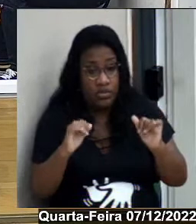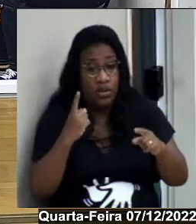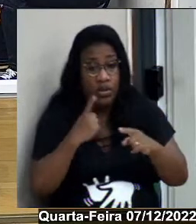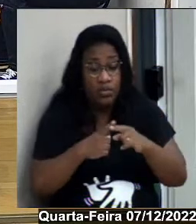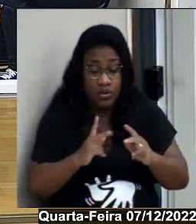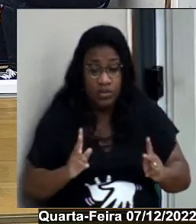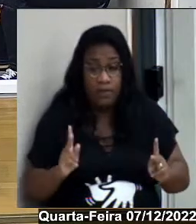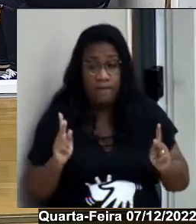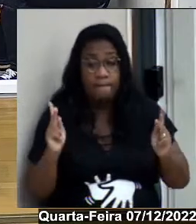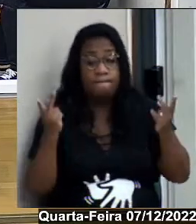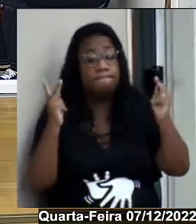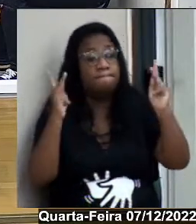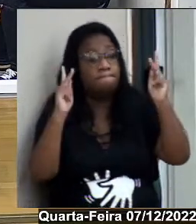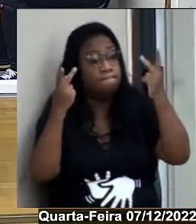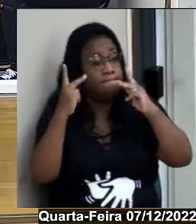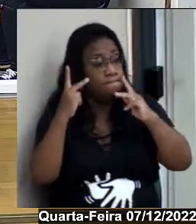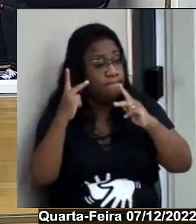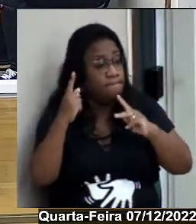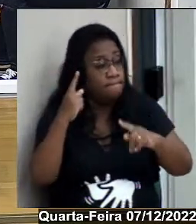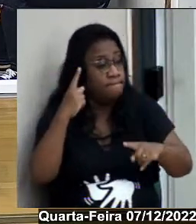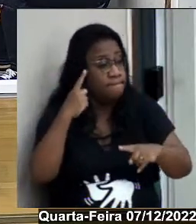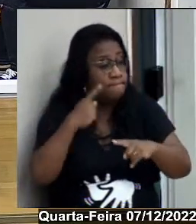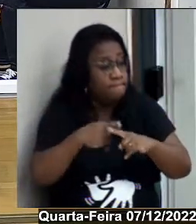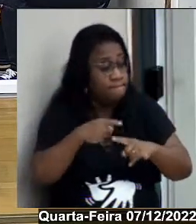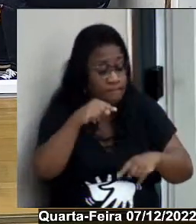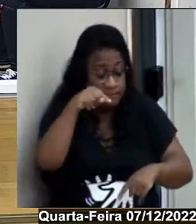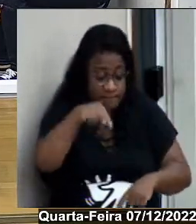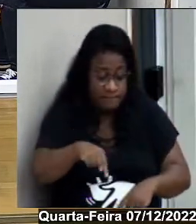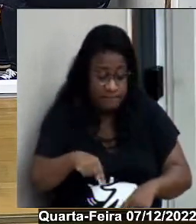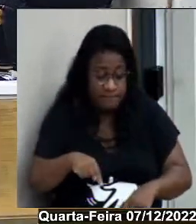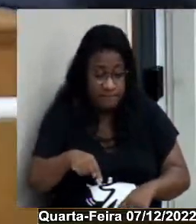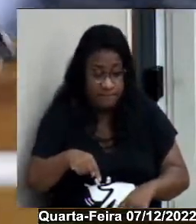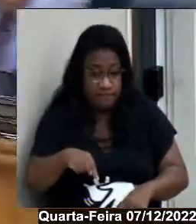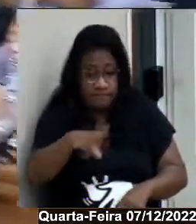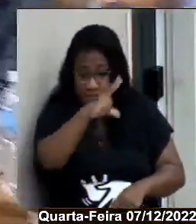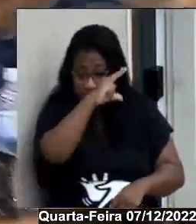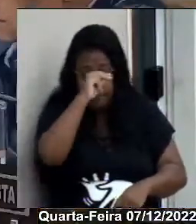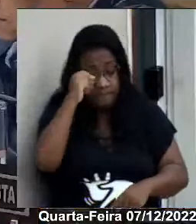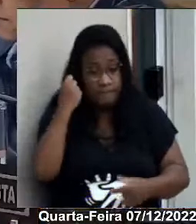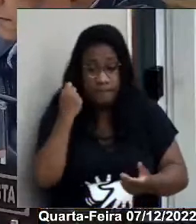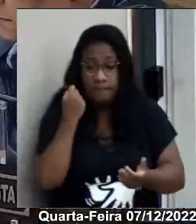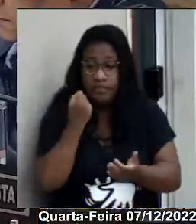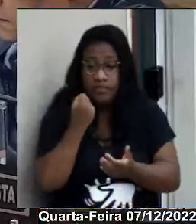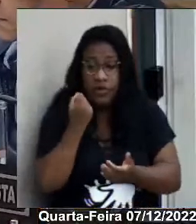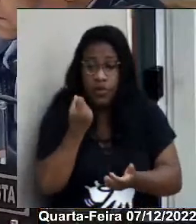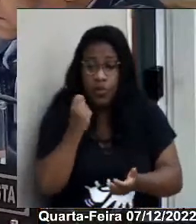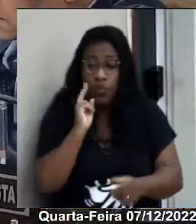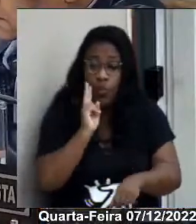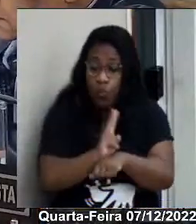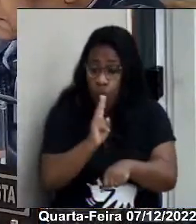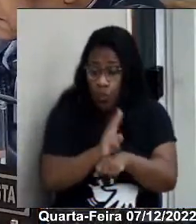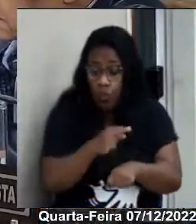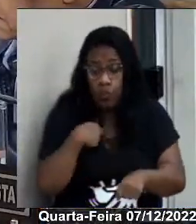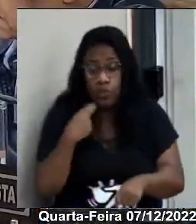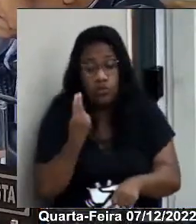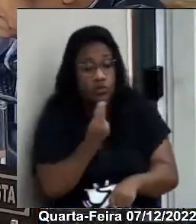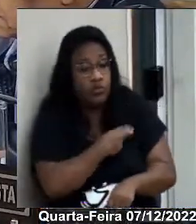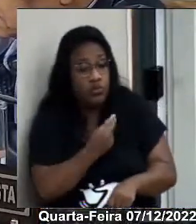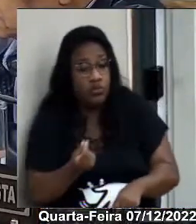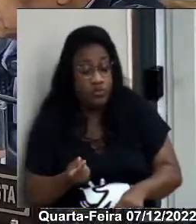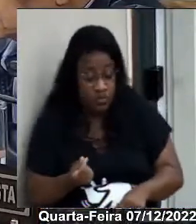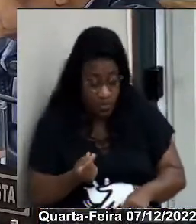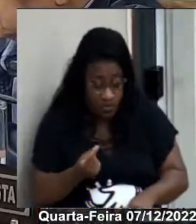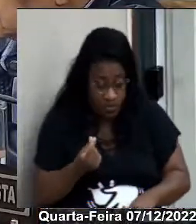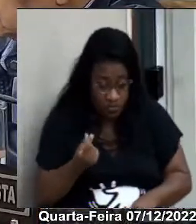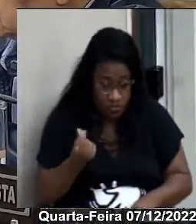vitória. Porque, infelizmente, essa gestão ela é desastrosa, não cuida do nosso dinheiro e a gente tem que ficar no pé para que o prefeito pague